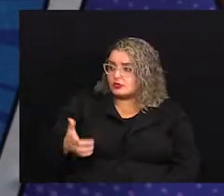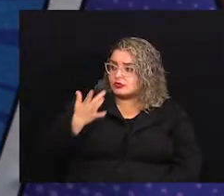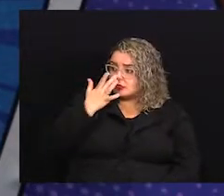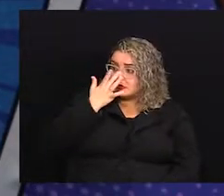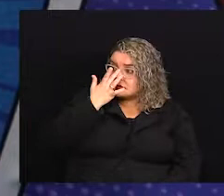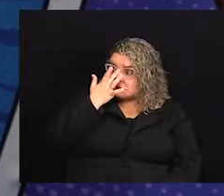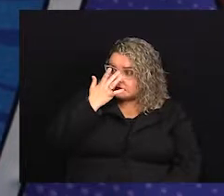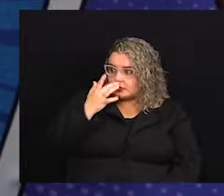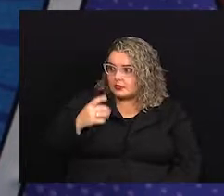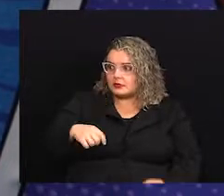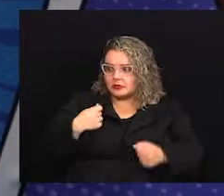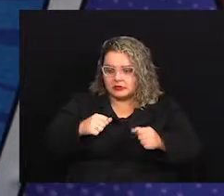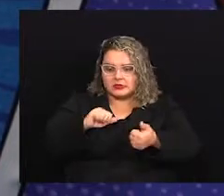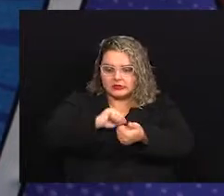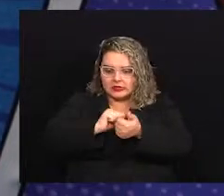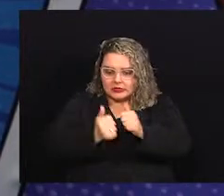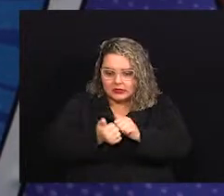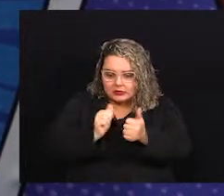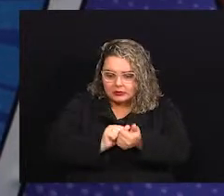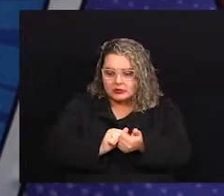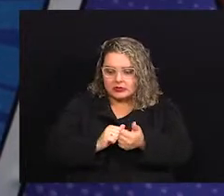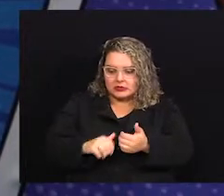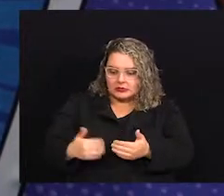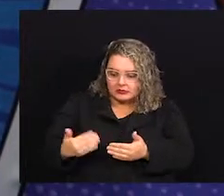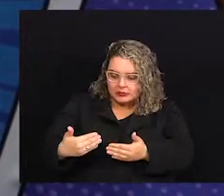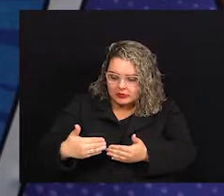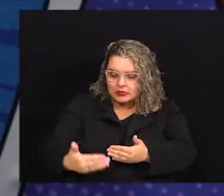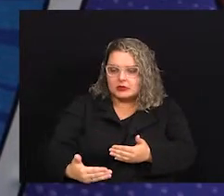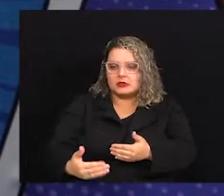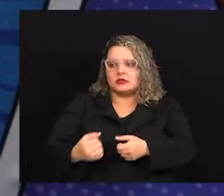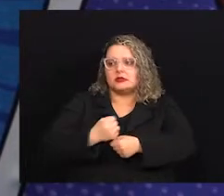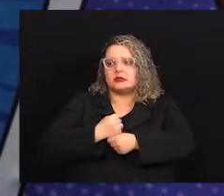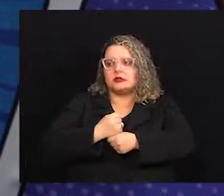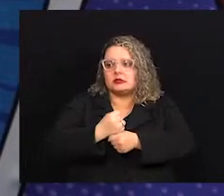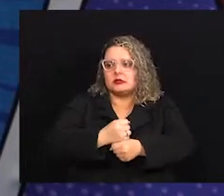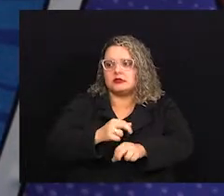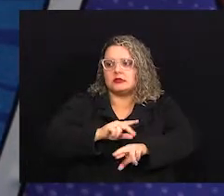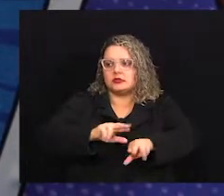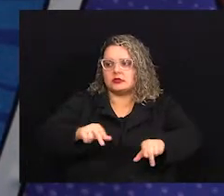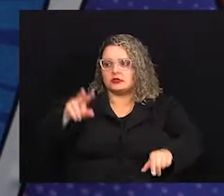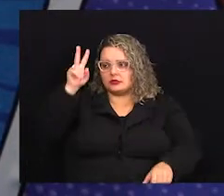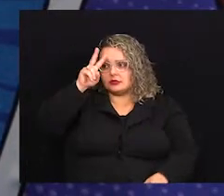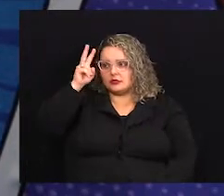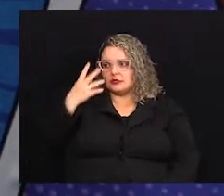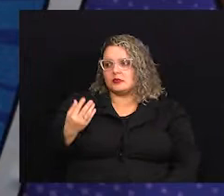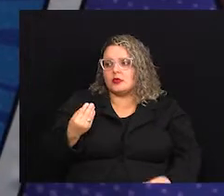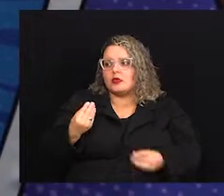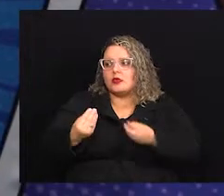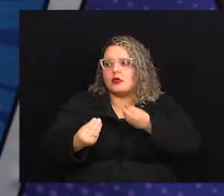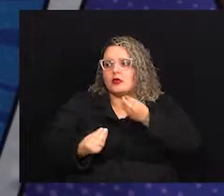você tenha que se reinventar ao longo desses anos, ao longo de tantas histórias,